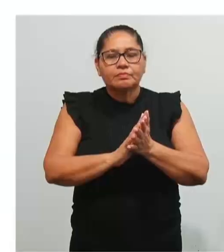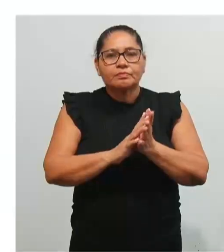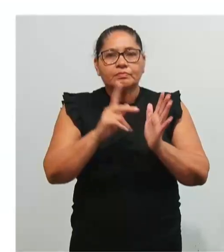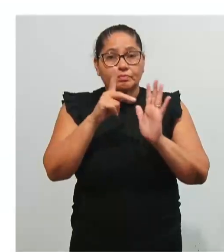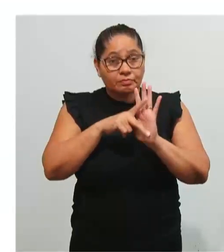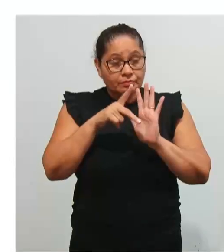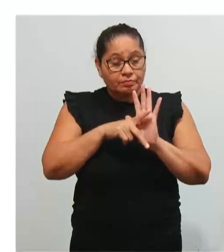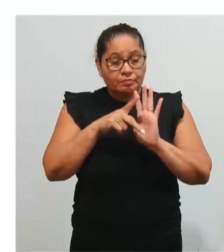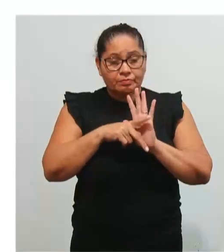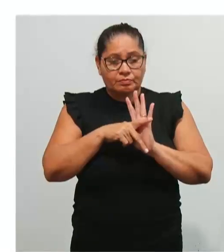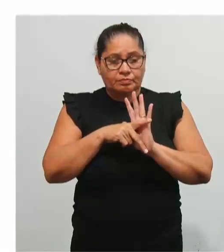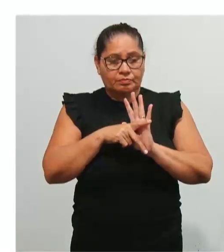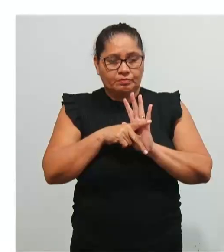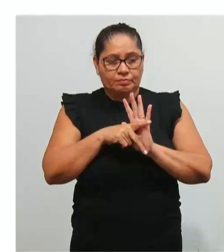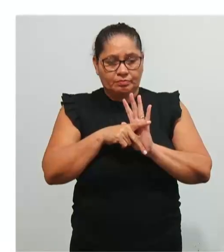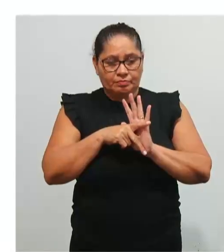PEDRAE, de